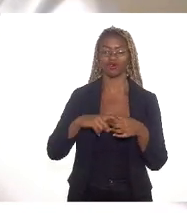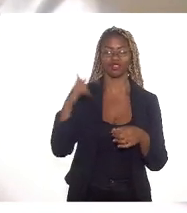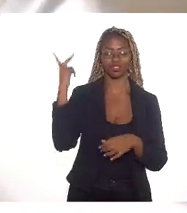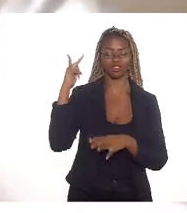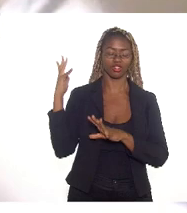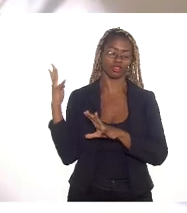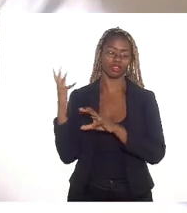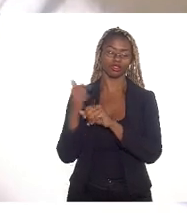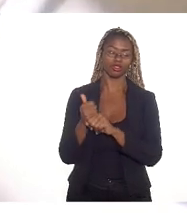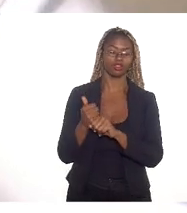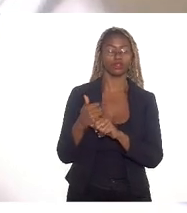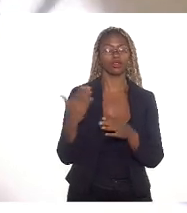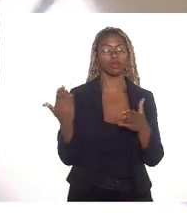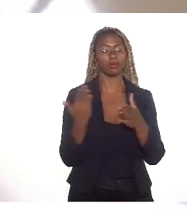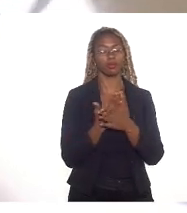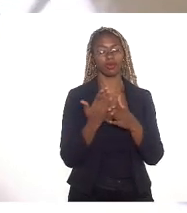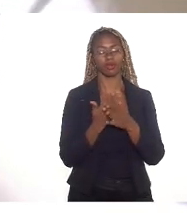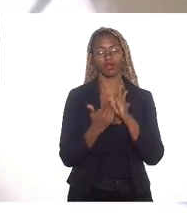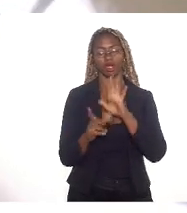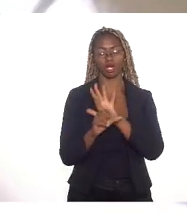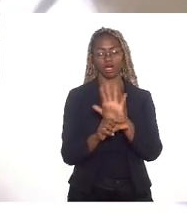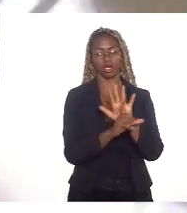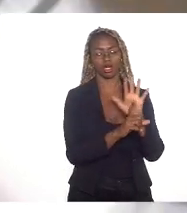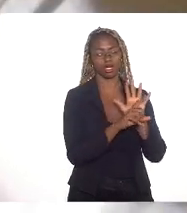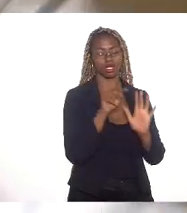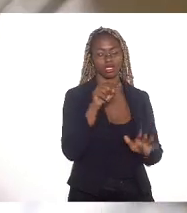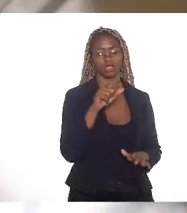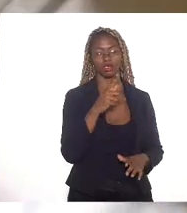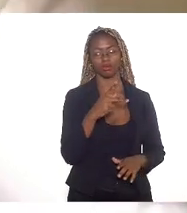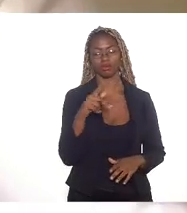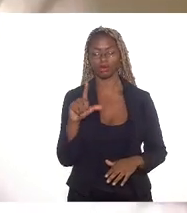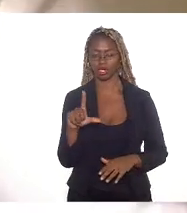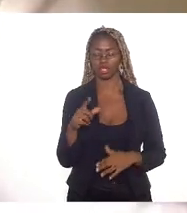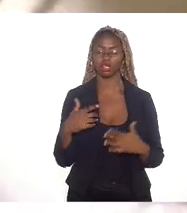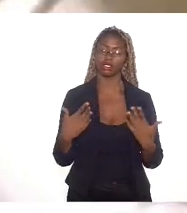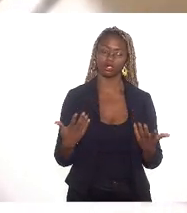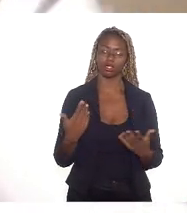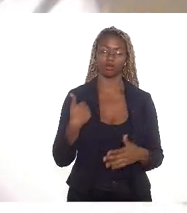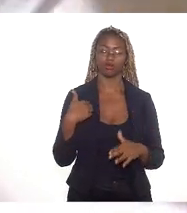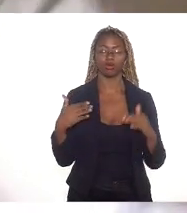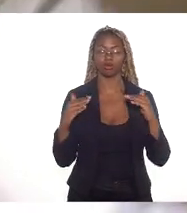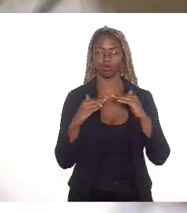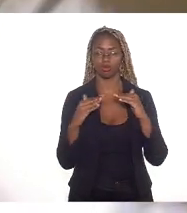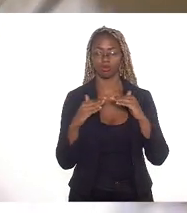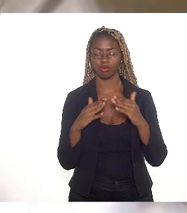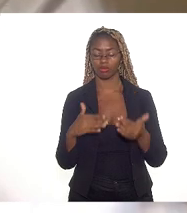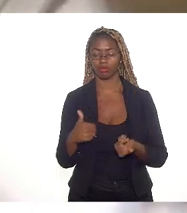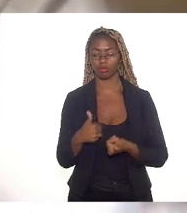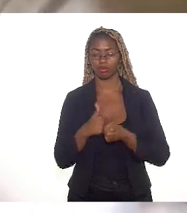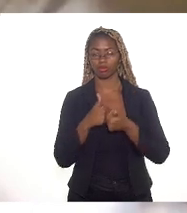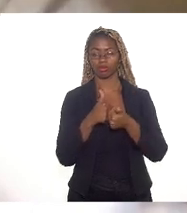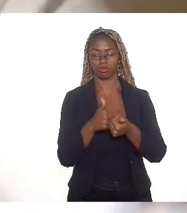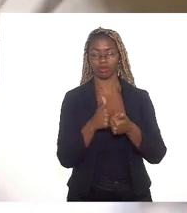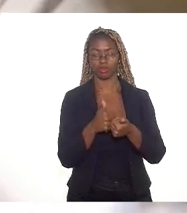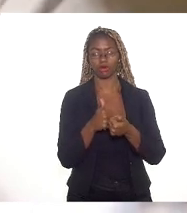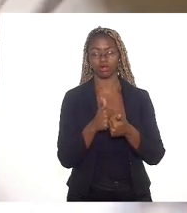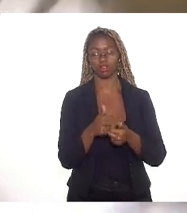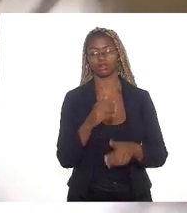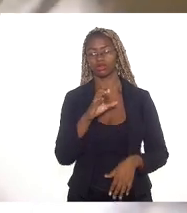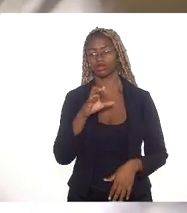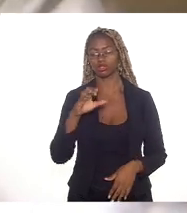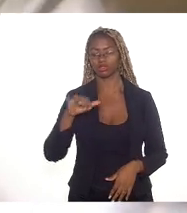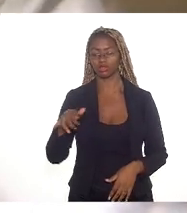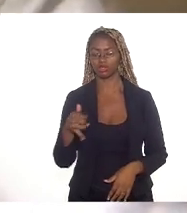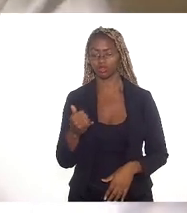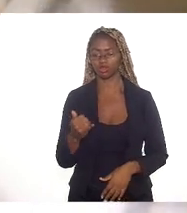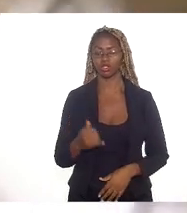do processo legislativo desse PL, da tramitação dele. Eu acompanho, a Comissão de Direitos Humanos acompanha o parecer da